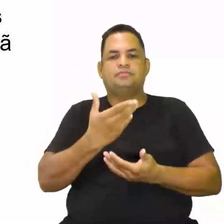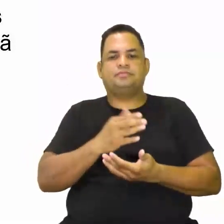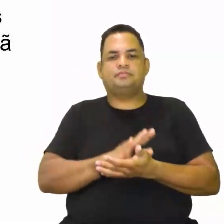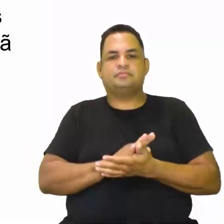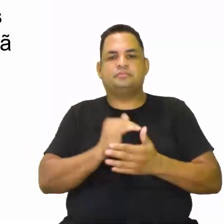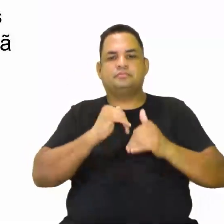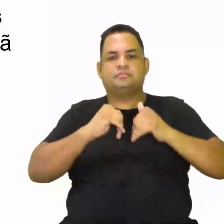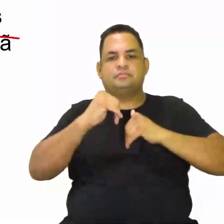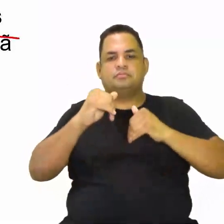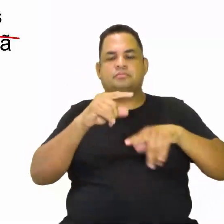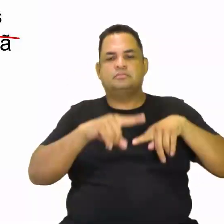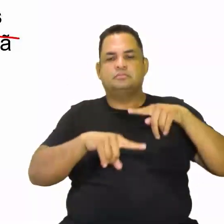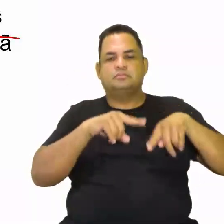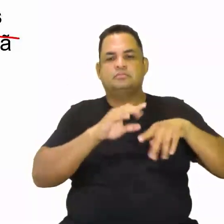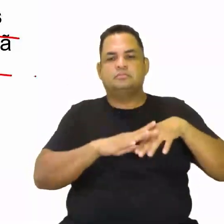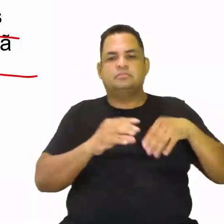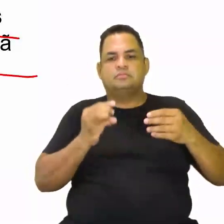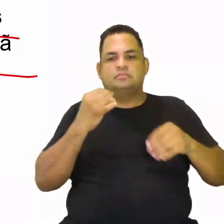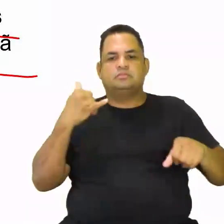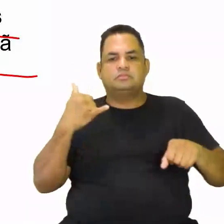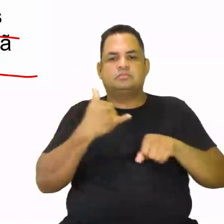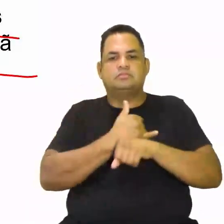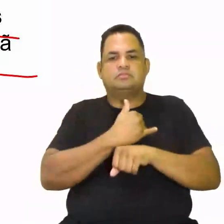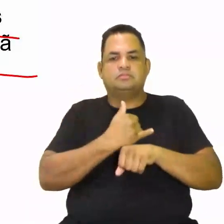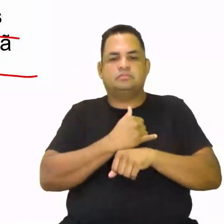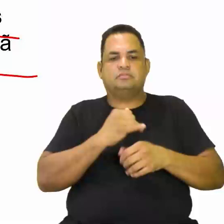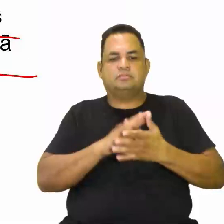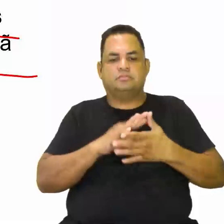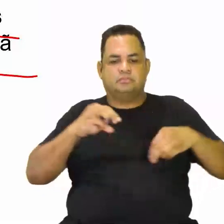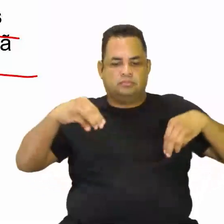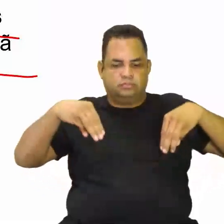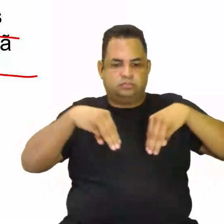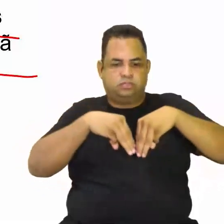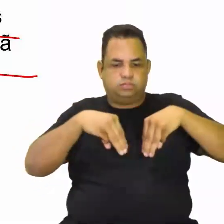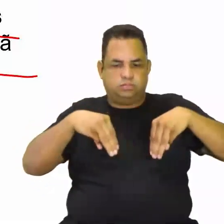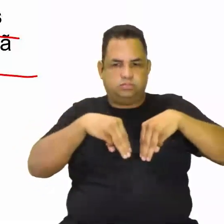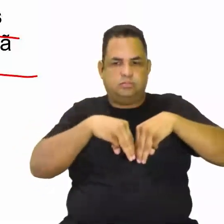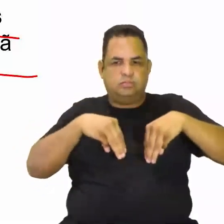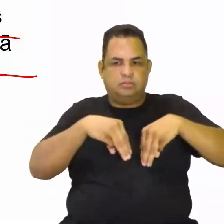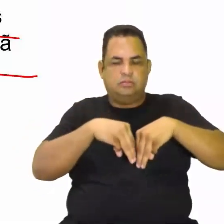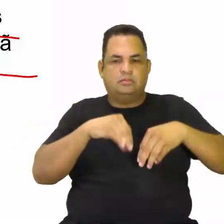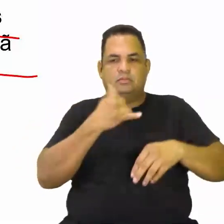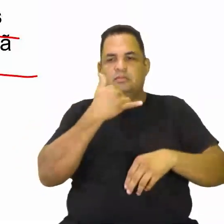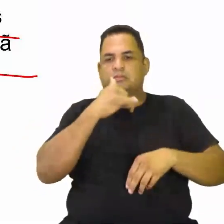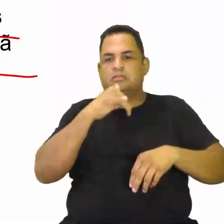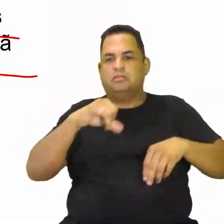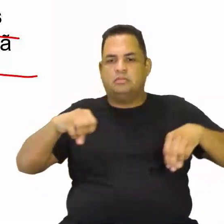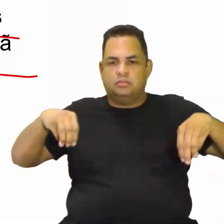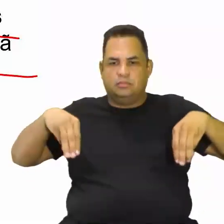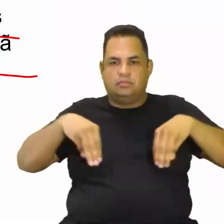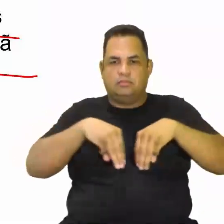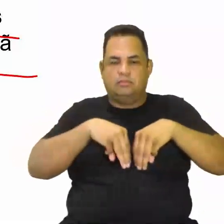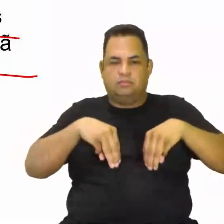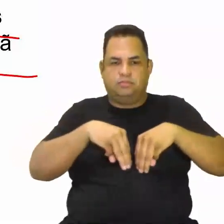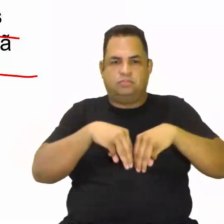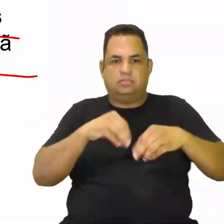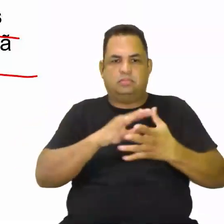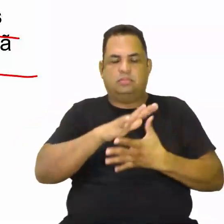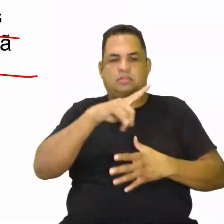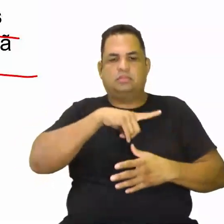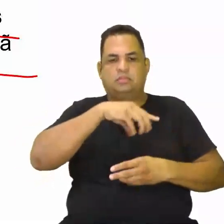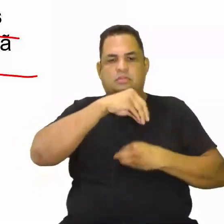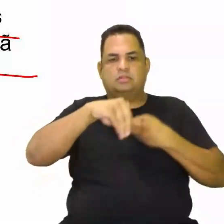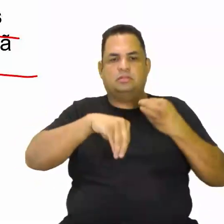separação de componentes metálicos por meio de um eletroímã. Então, nós temos aqui, um eletroímã, nós temos uma